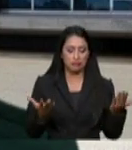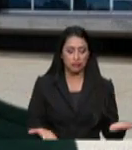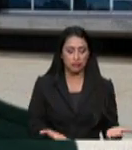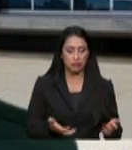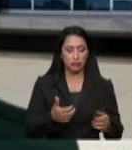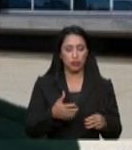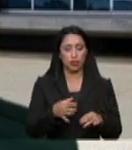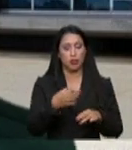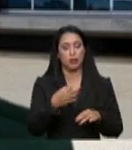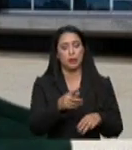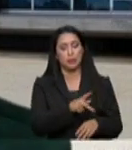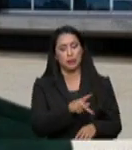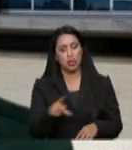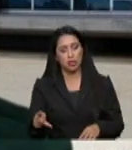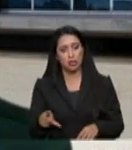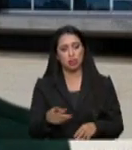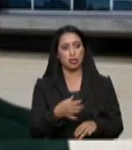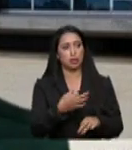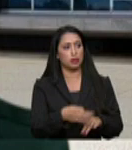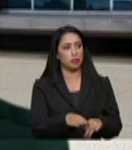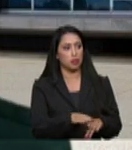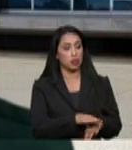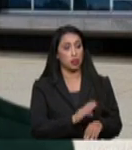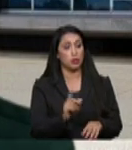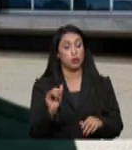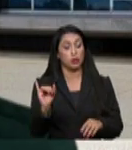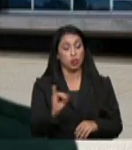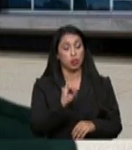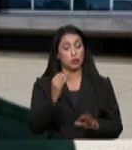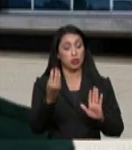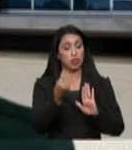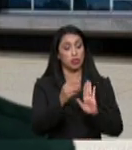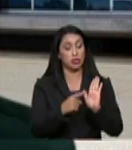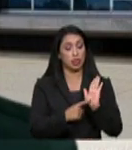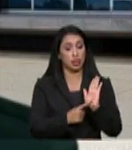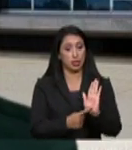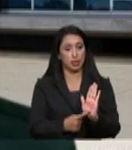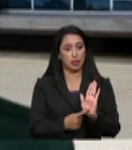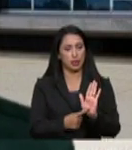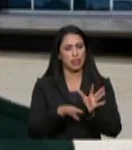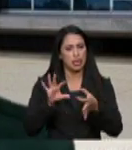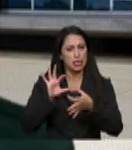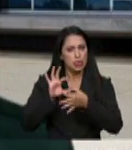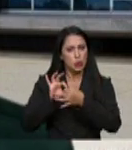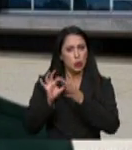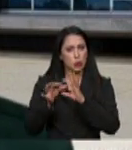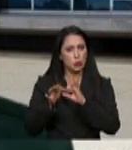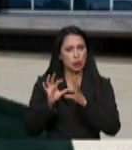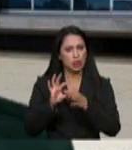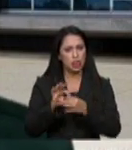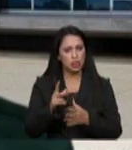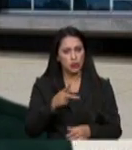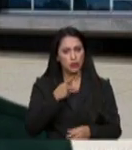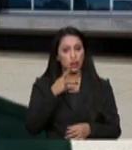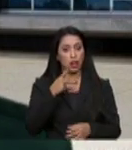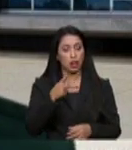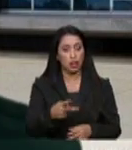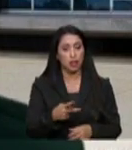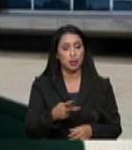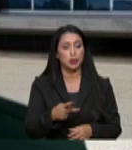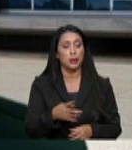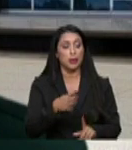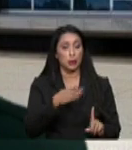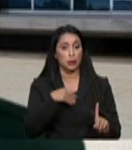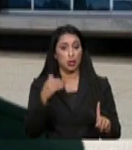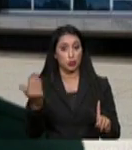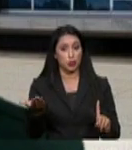é importante destacar aqui E esse contexto verbalizado pelo